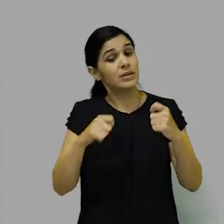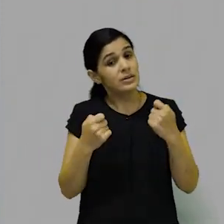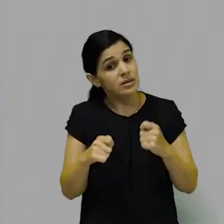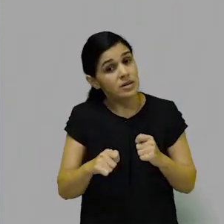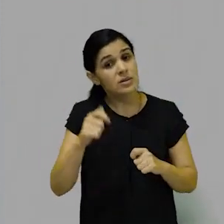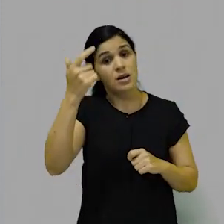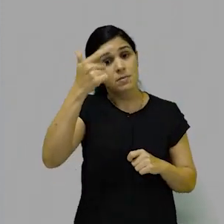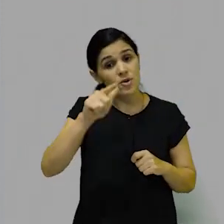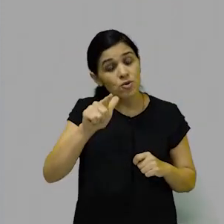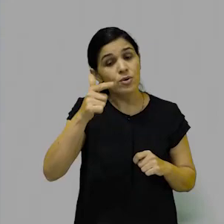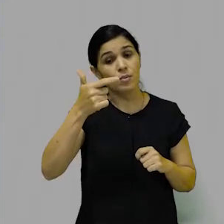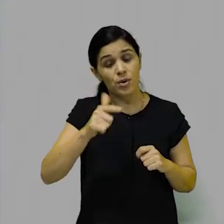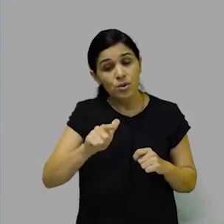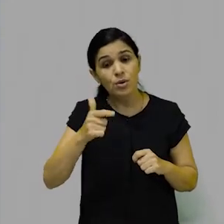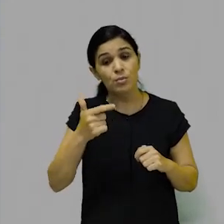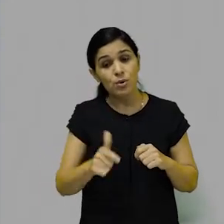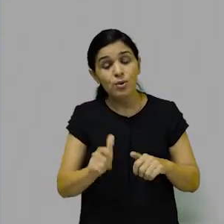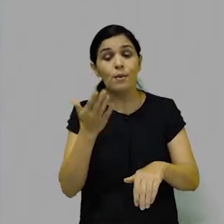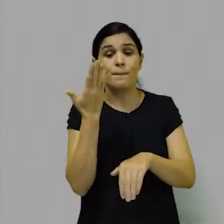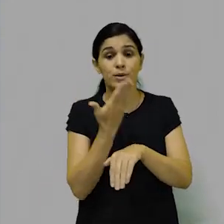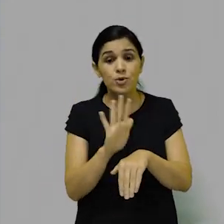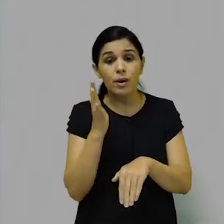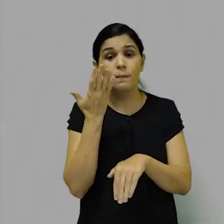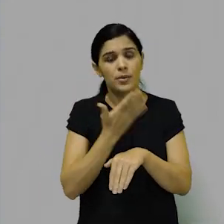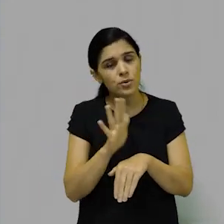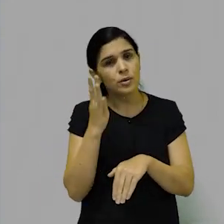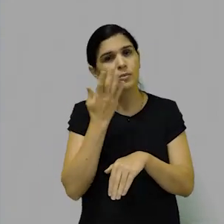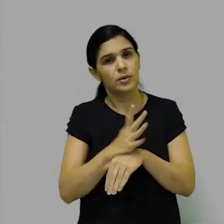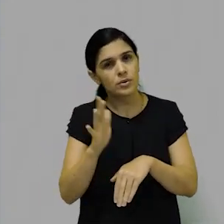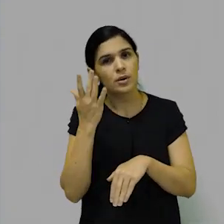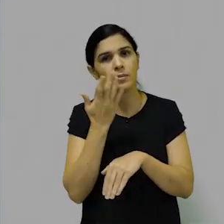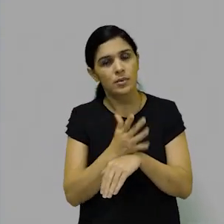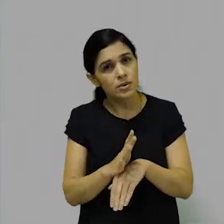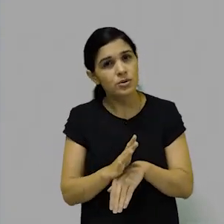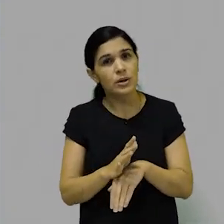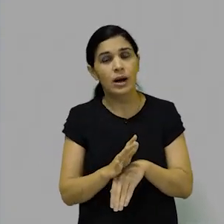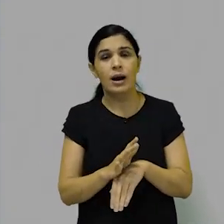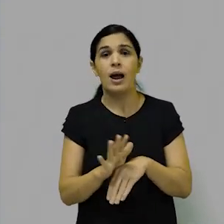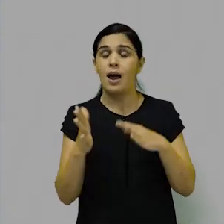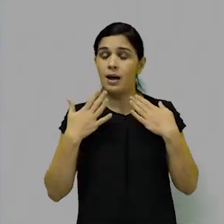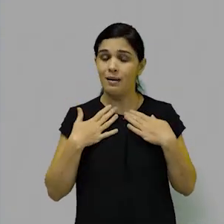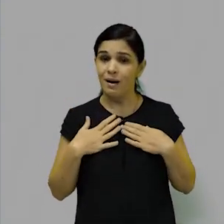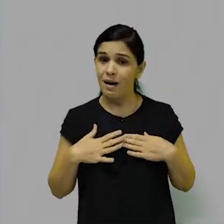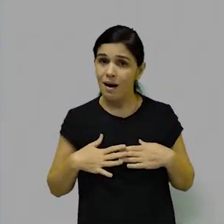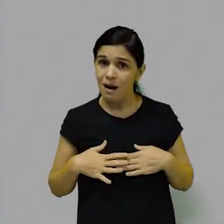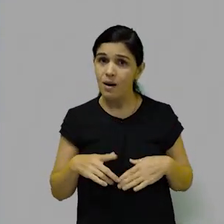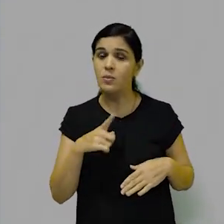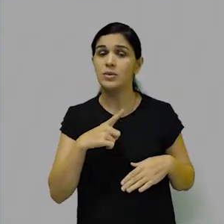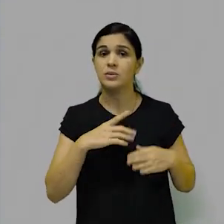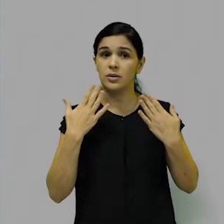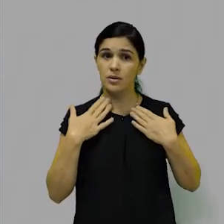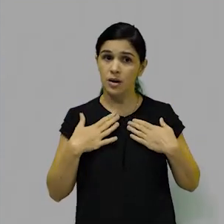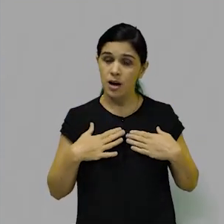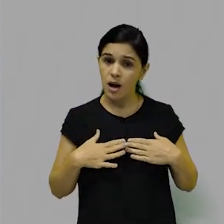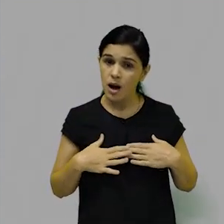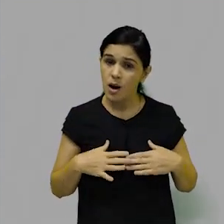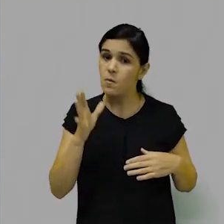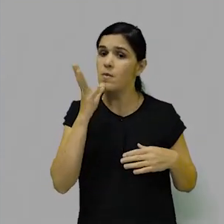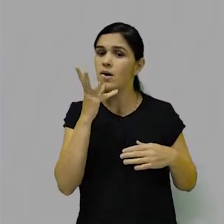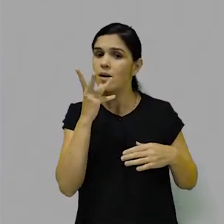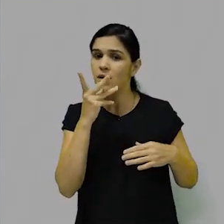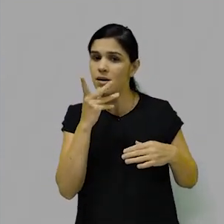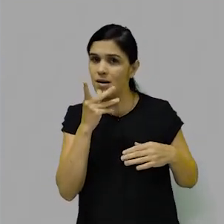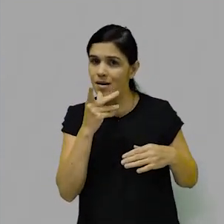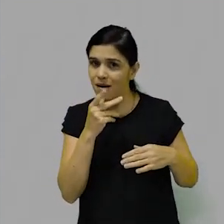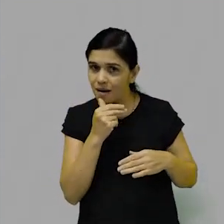que é o que caracteriza exercícios físicos. Exercícios físicos é o quê? É uma atividade física regular, planejada, estruturada, que